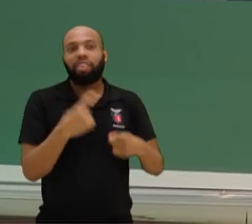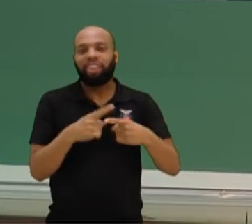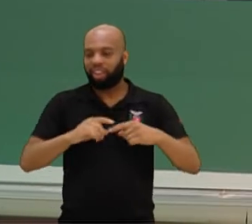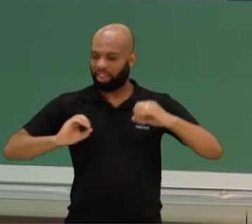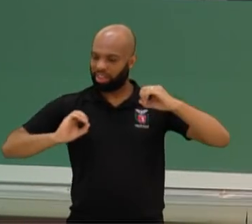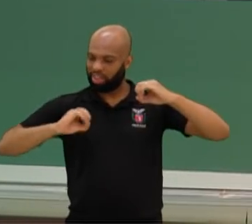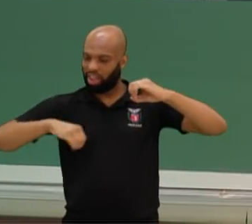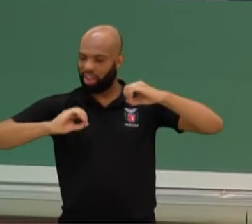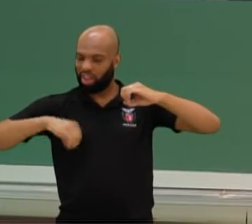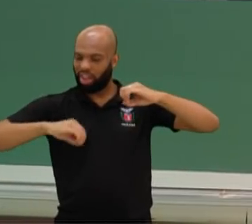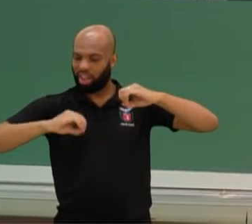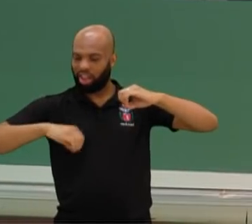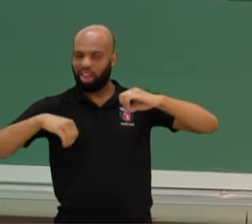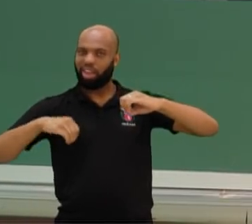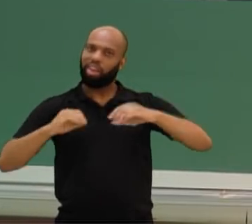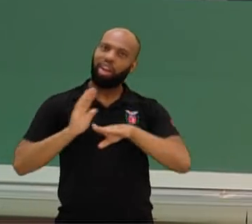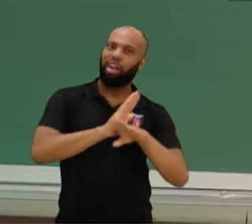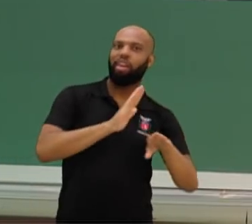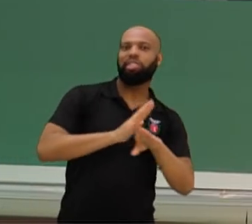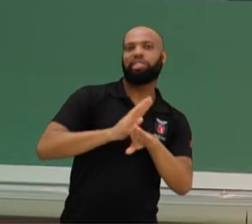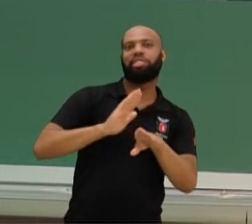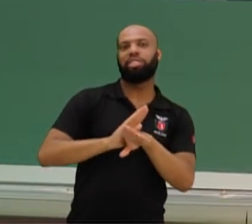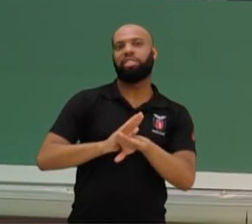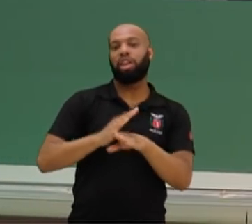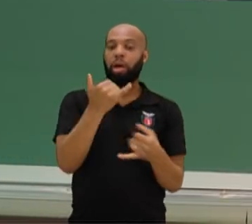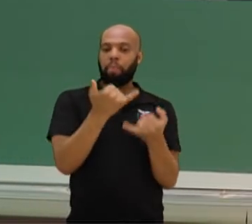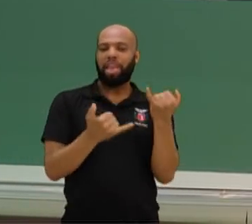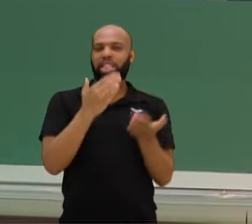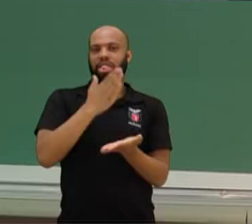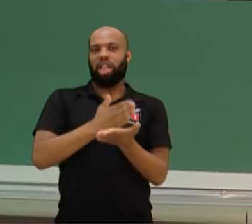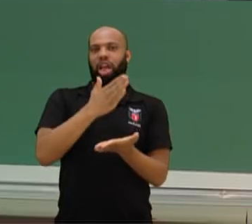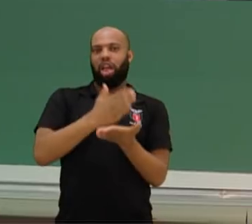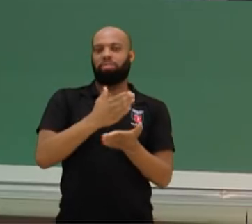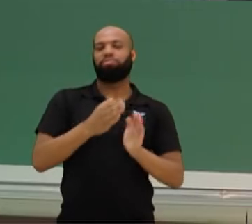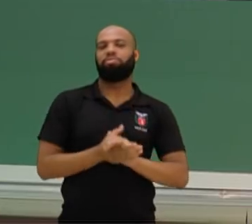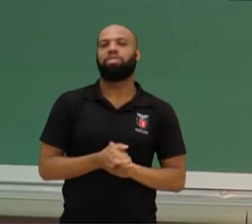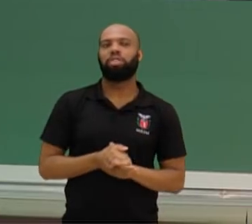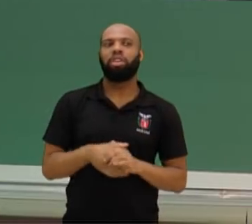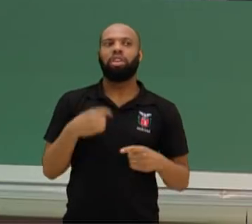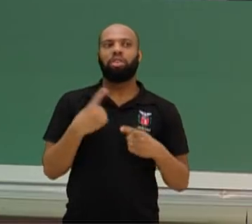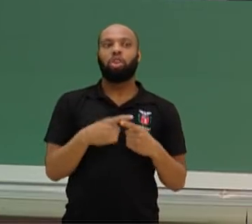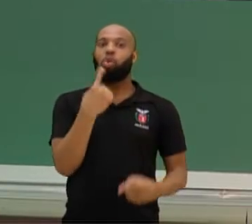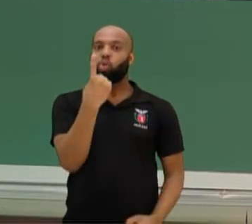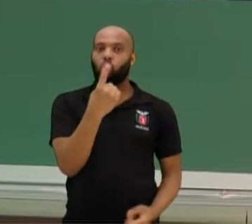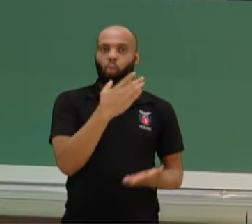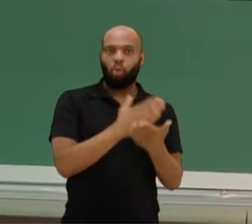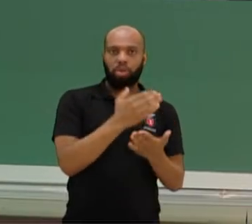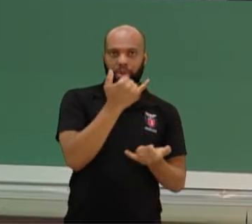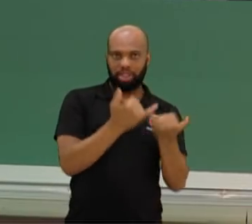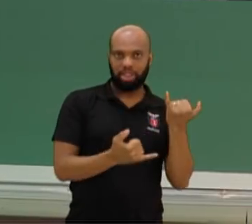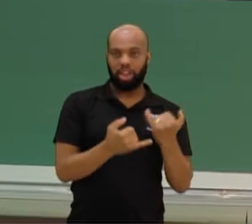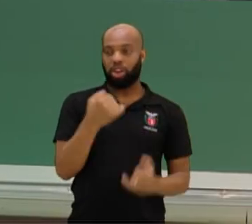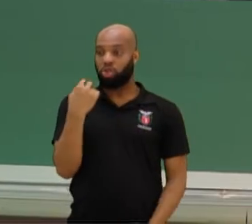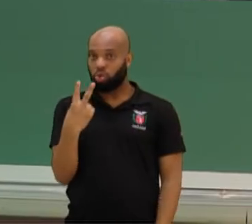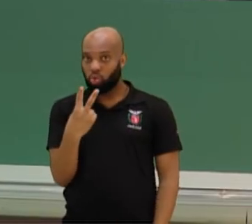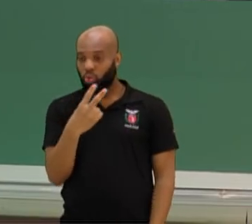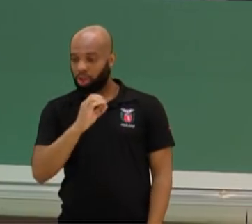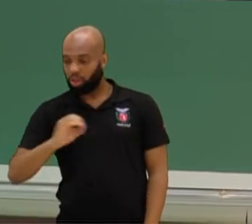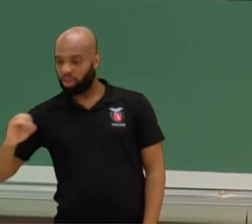está dividindo essa força pela metade. Uma roldana divide pela metade, 2 roldanas divide